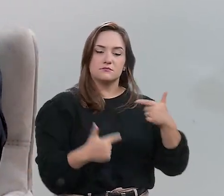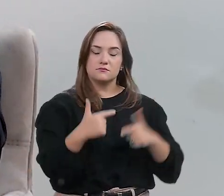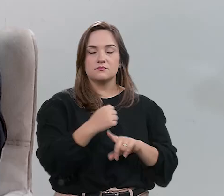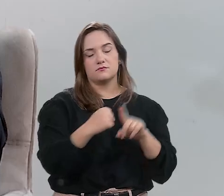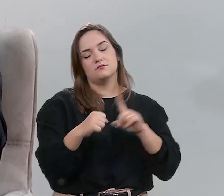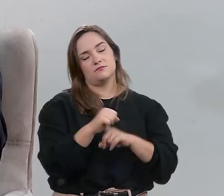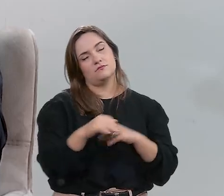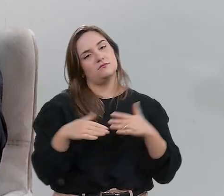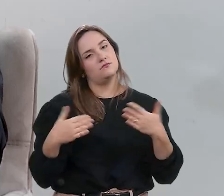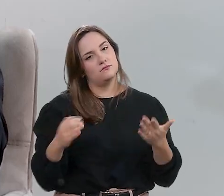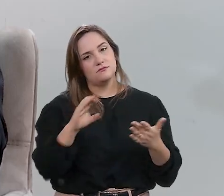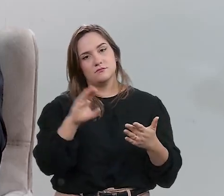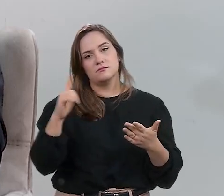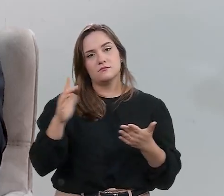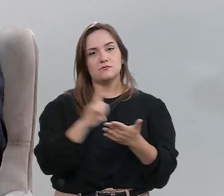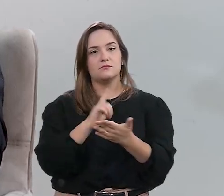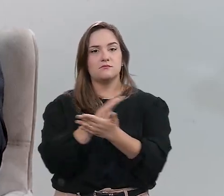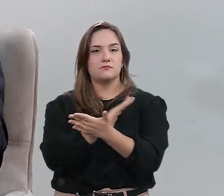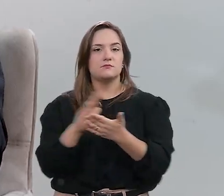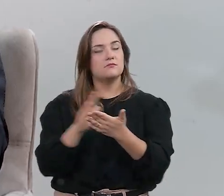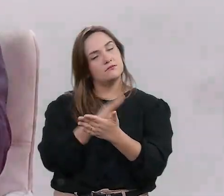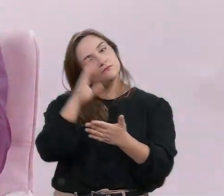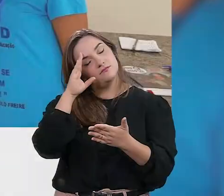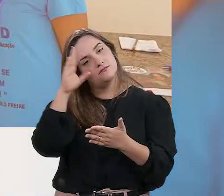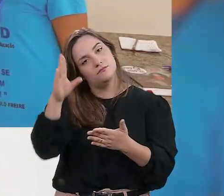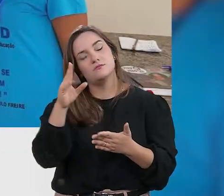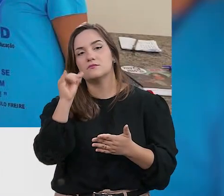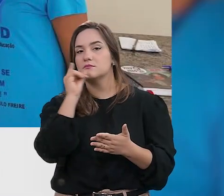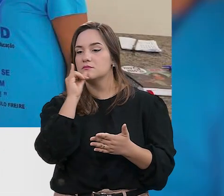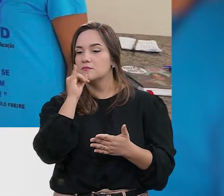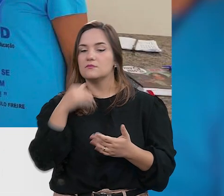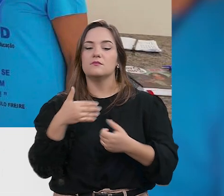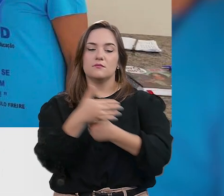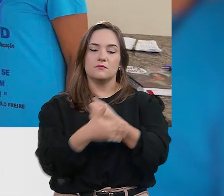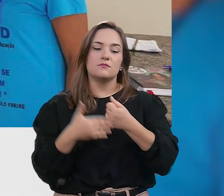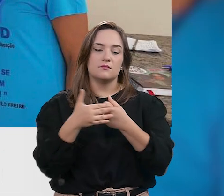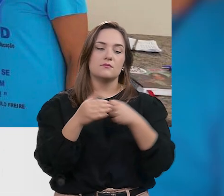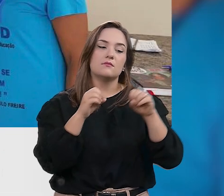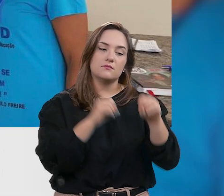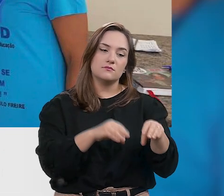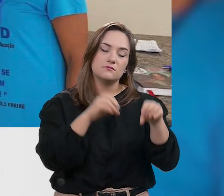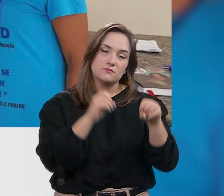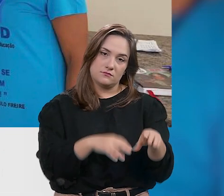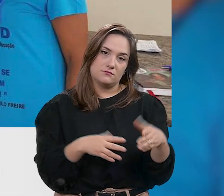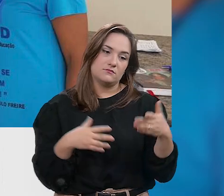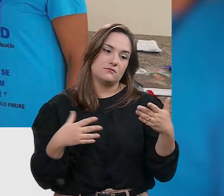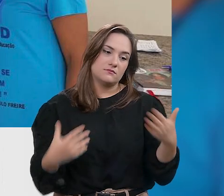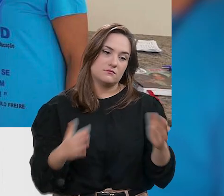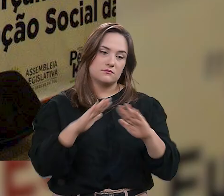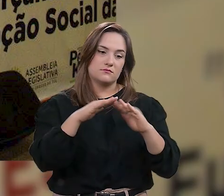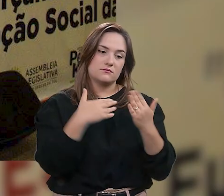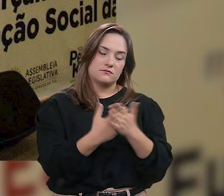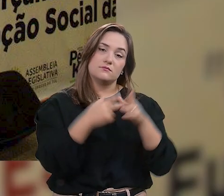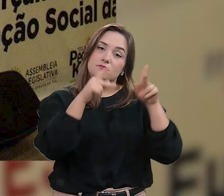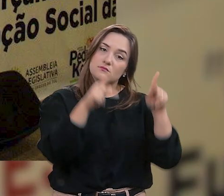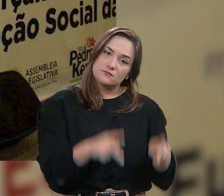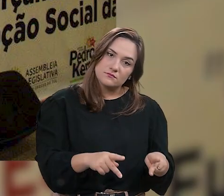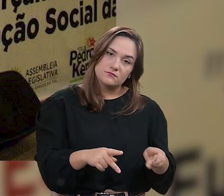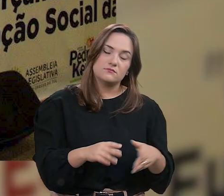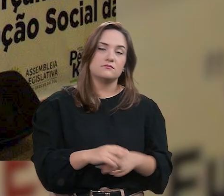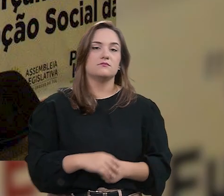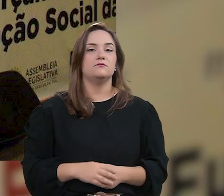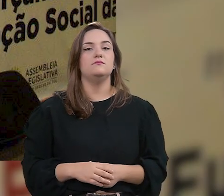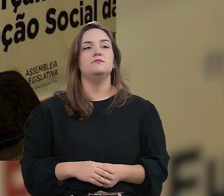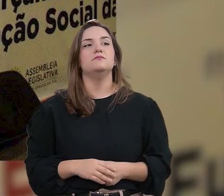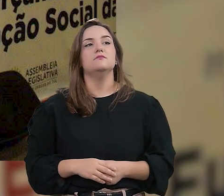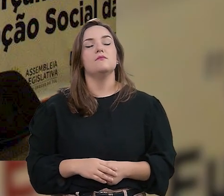tem algumas bandeiras que são prioritárias também, como a defesa da educação, né? Da escola pública, dos